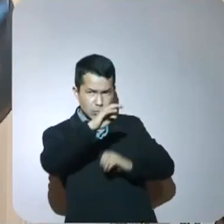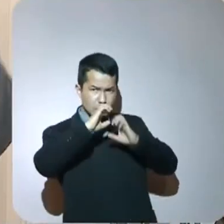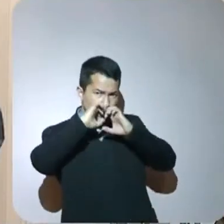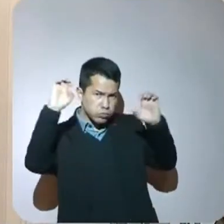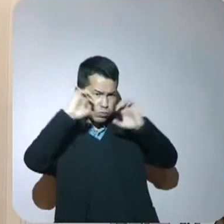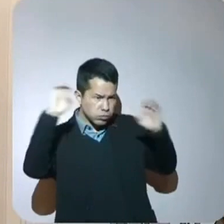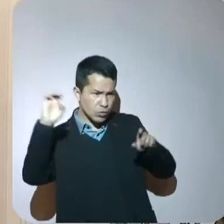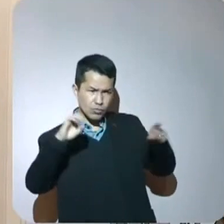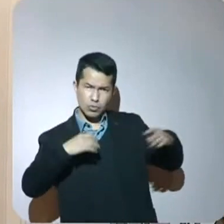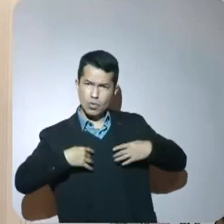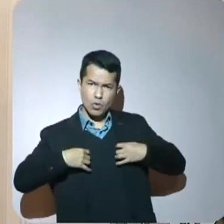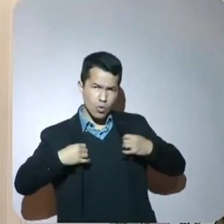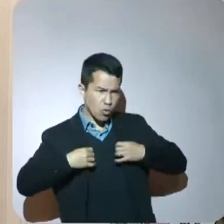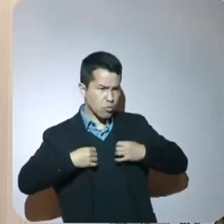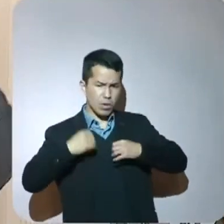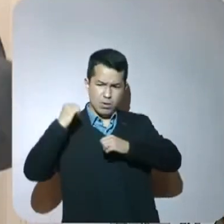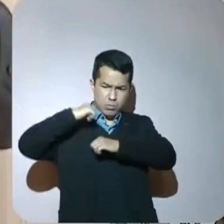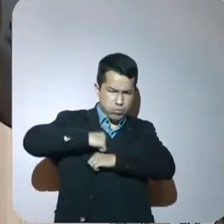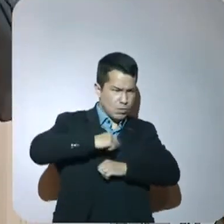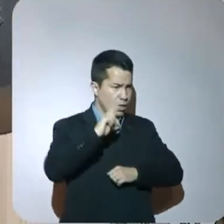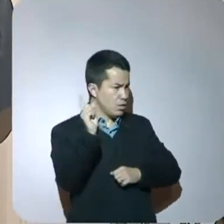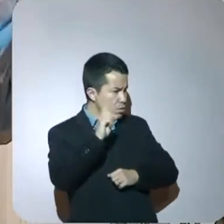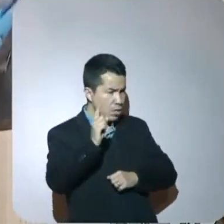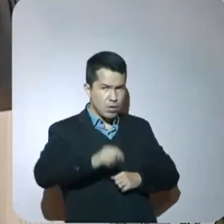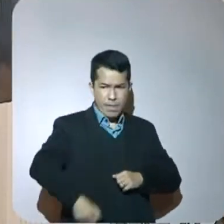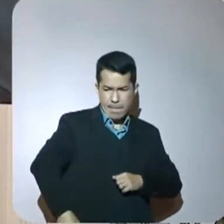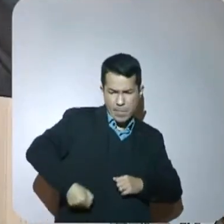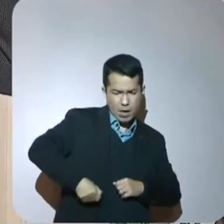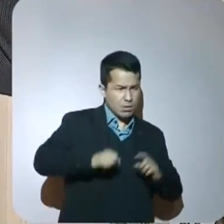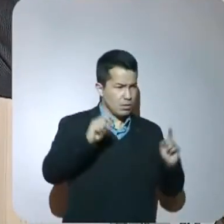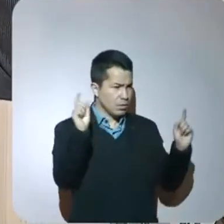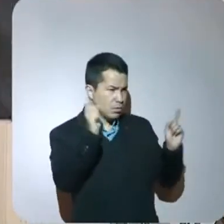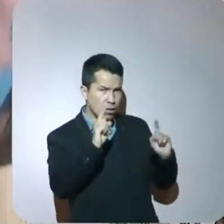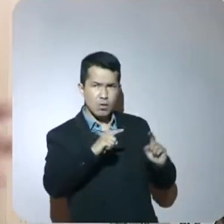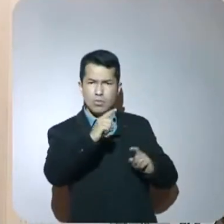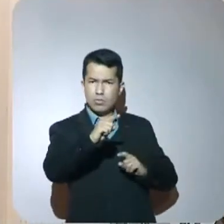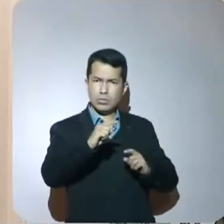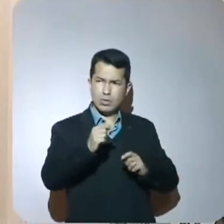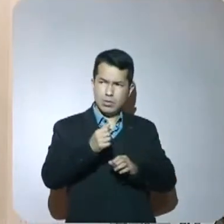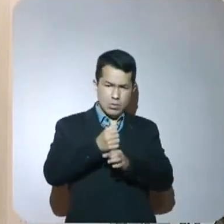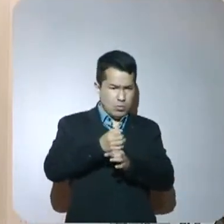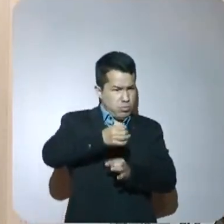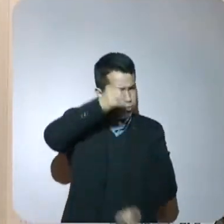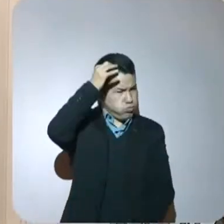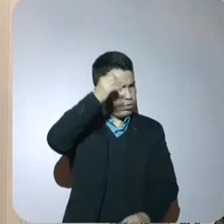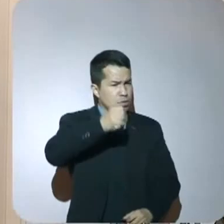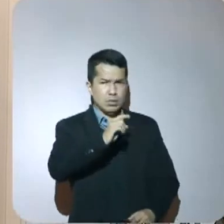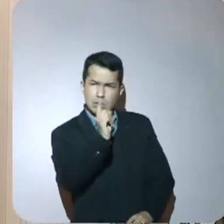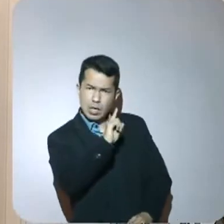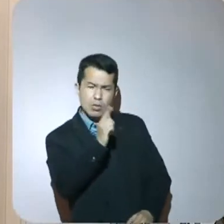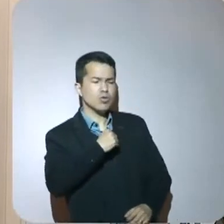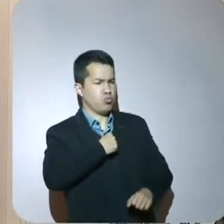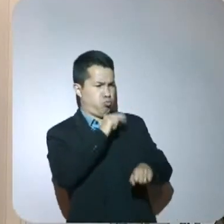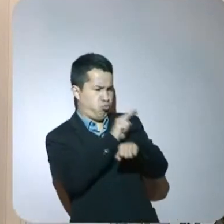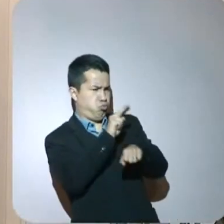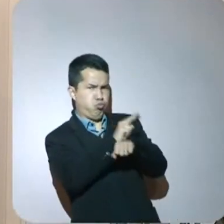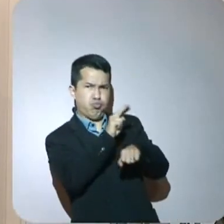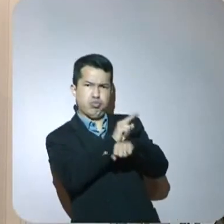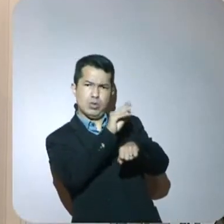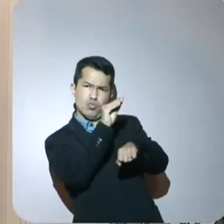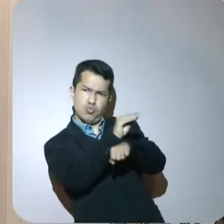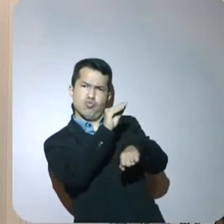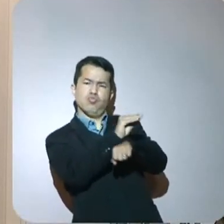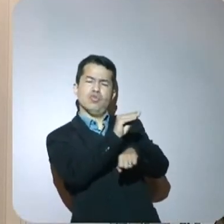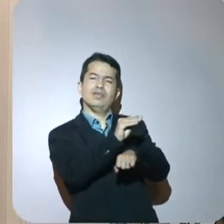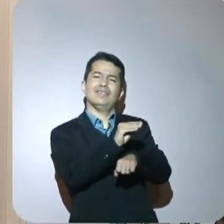um alforje, sem uma mala. Ele falou, olha, vai porque eu que sustento a obra. Mas quando a gente inverte e